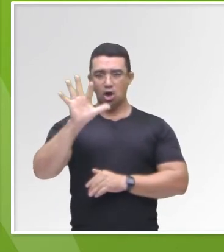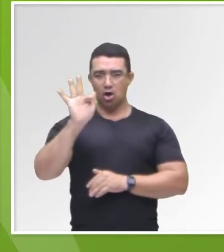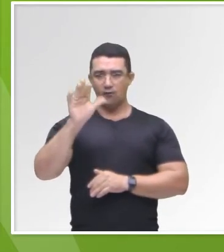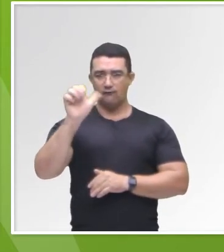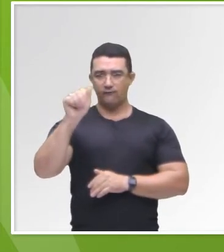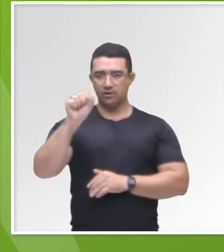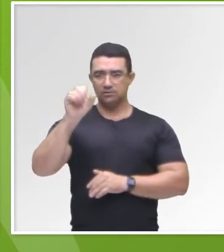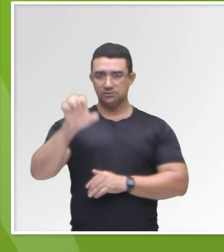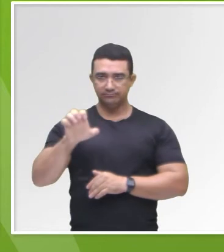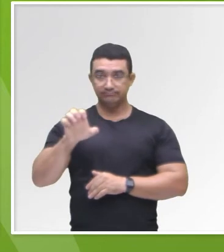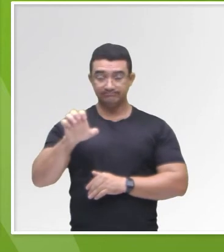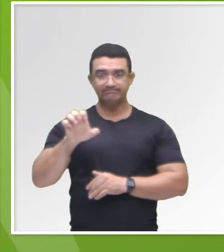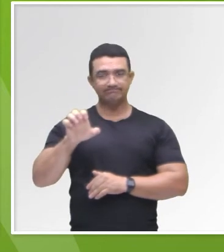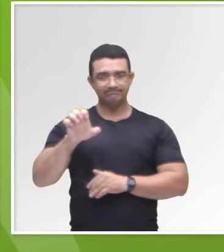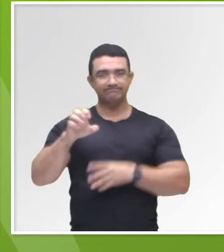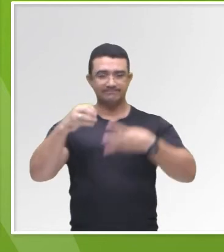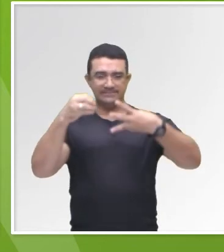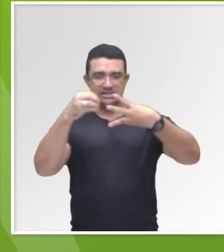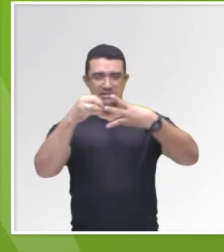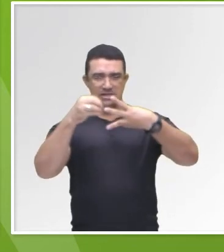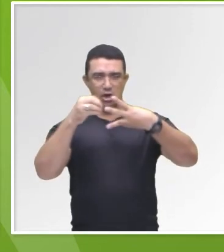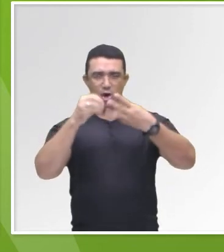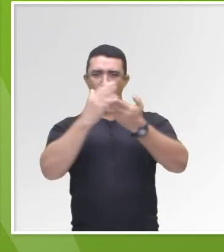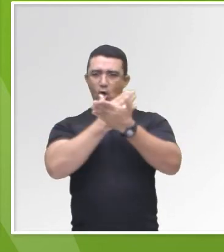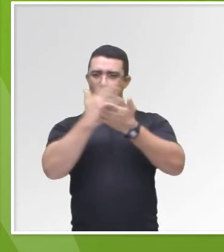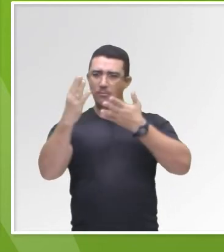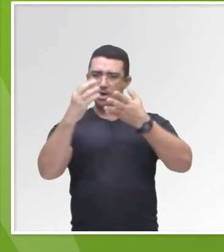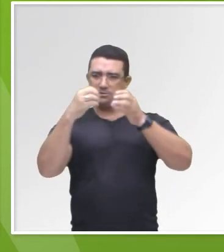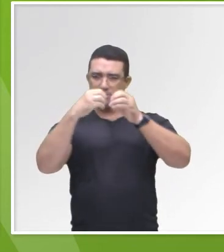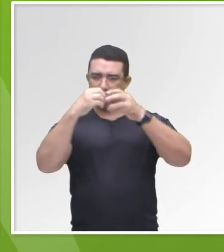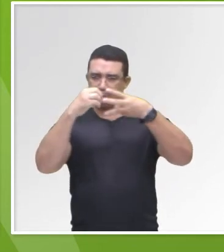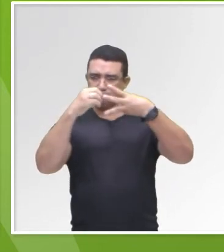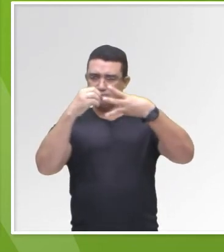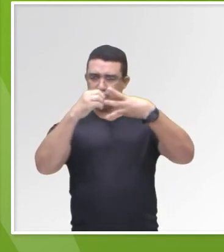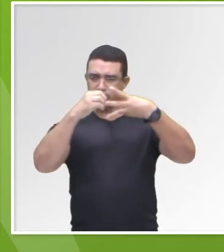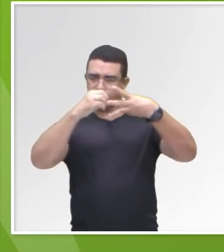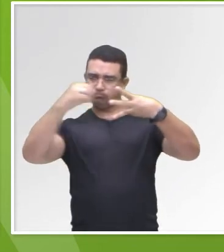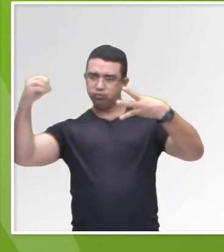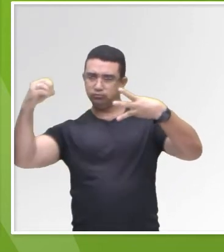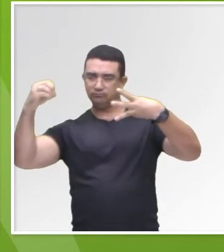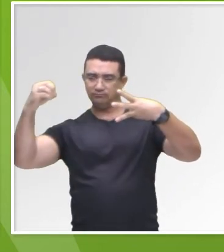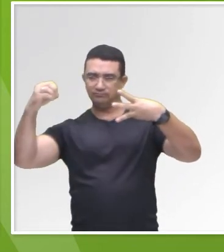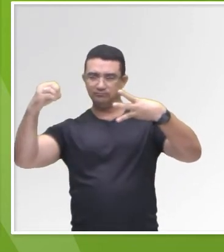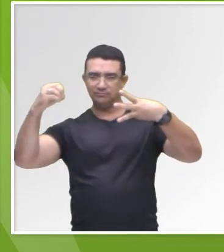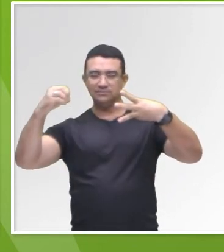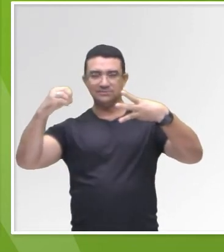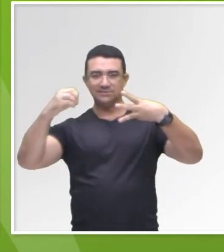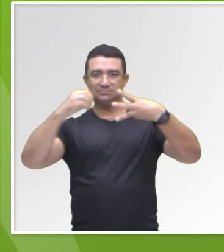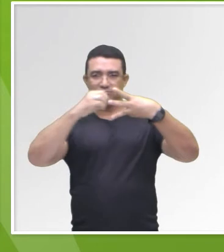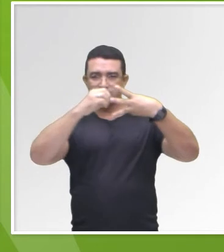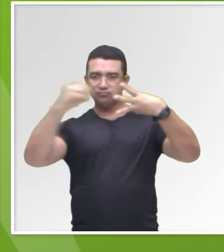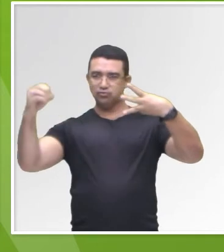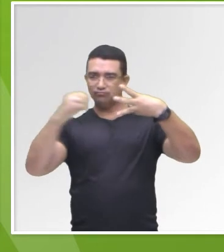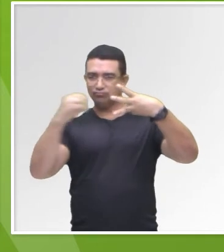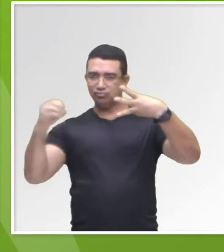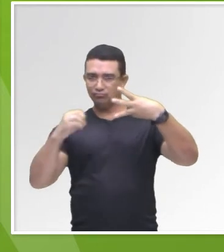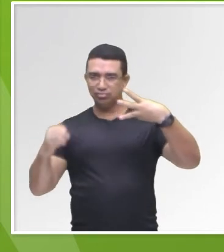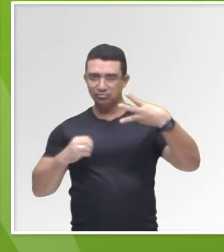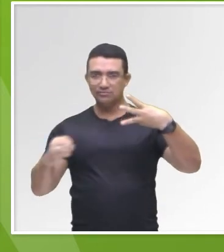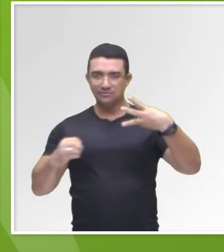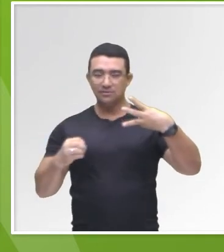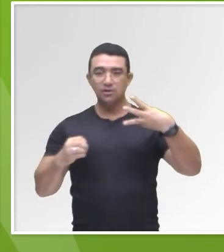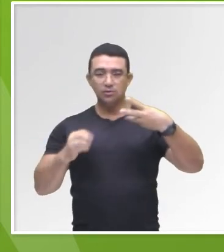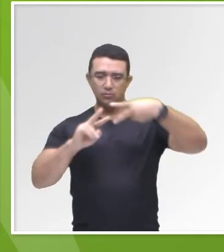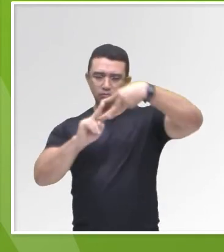começa a fazer a sua divisão. Ela tem ali, ó, o agrupamento dos cromossomos, como a gente está observando. Eles estão